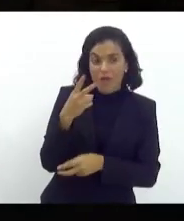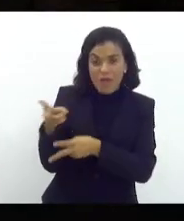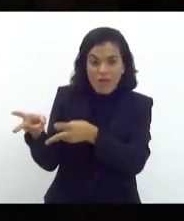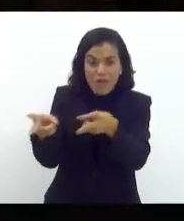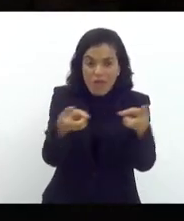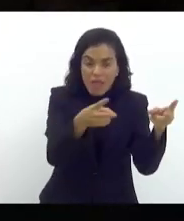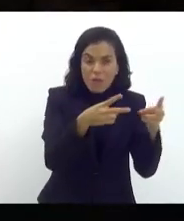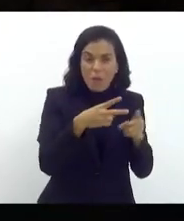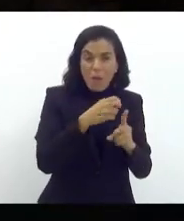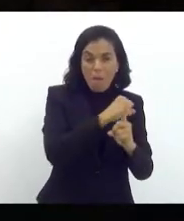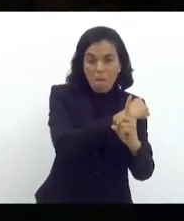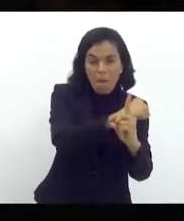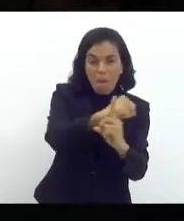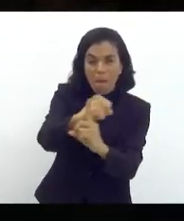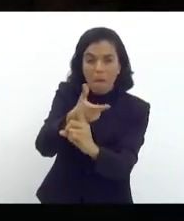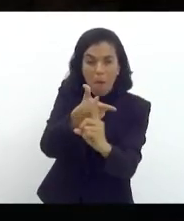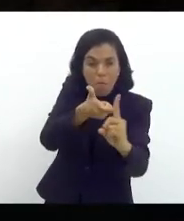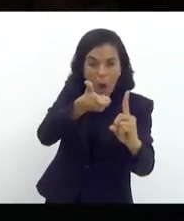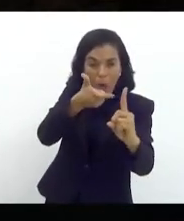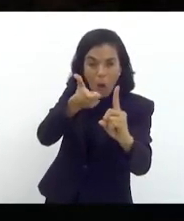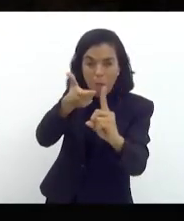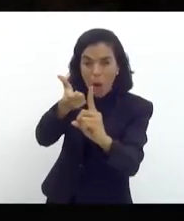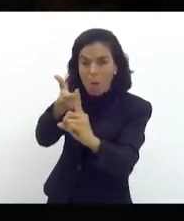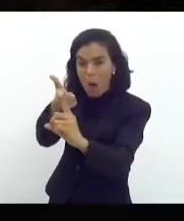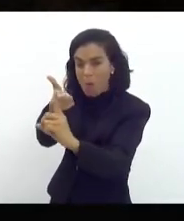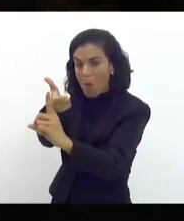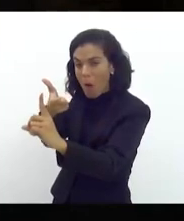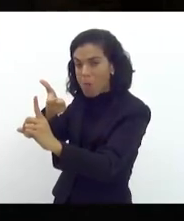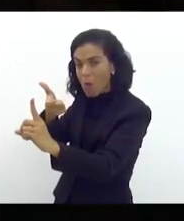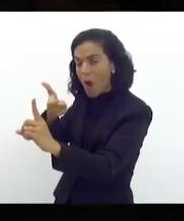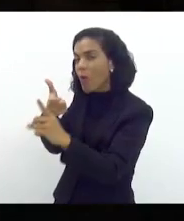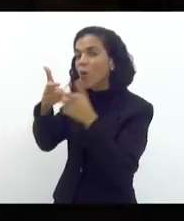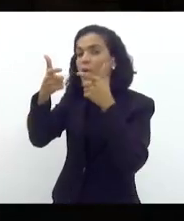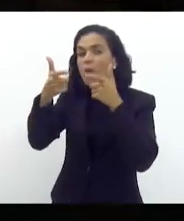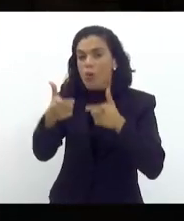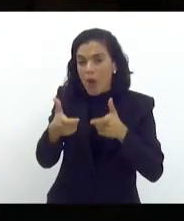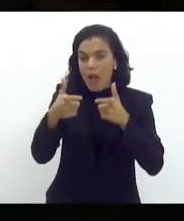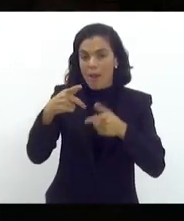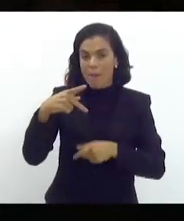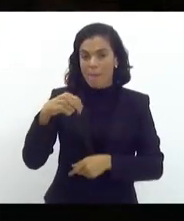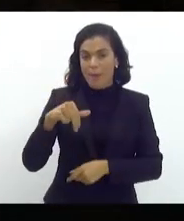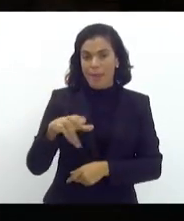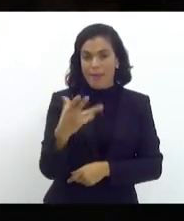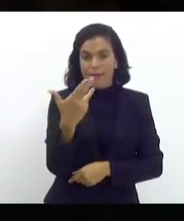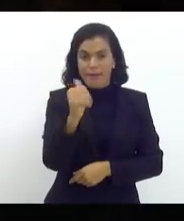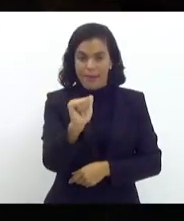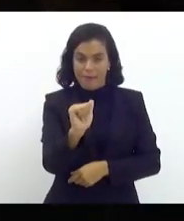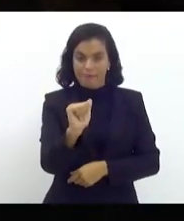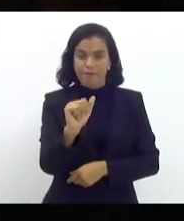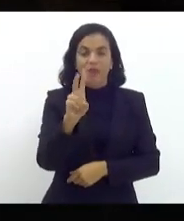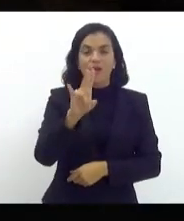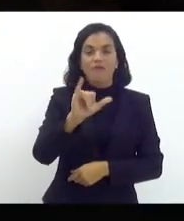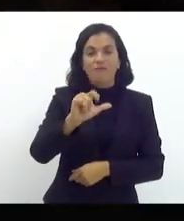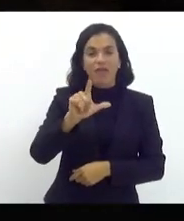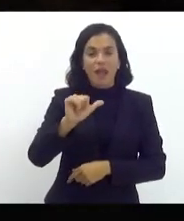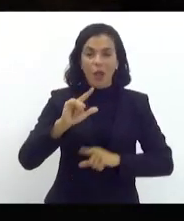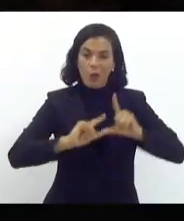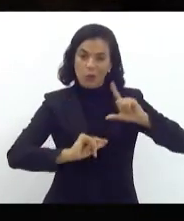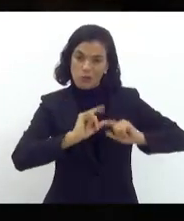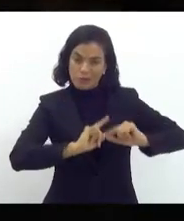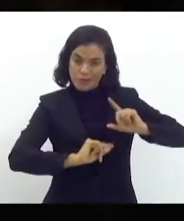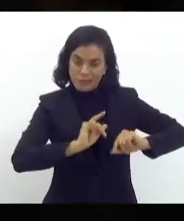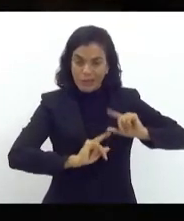da chacina que ocorreu no Complexo da Penha na Vila Cruzeiro fiz